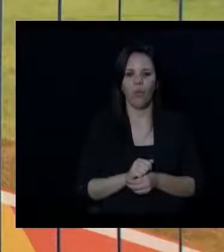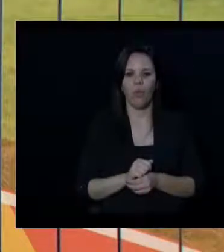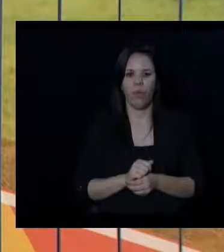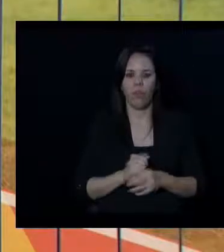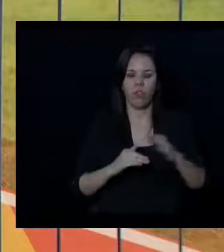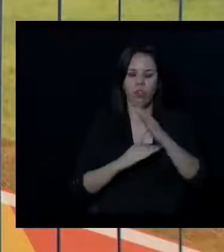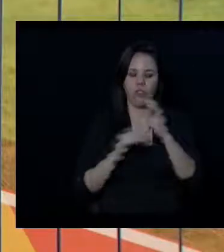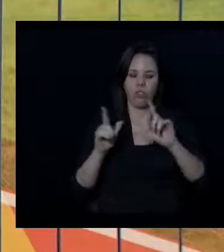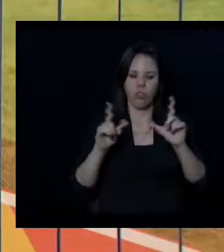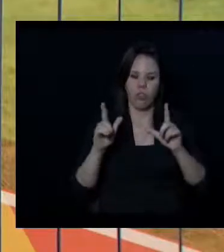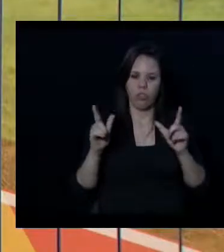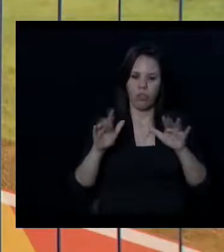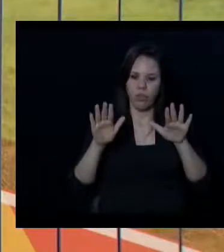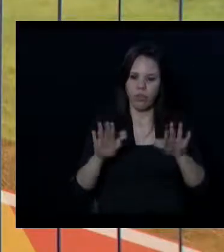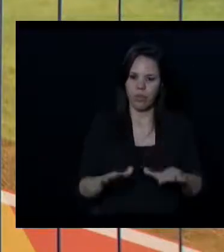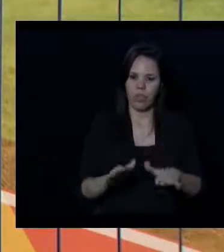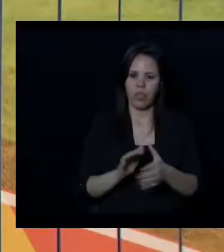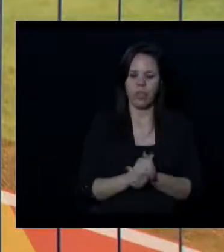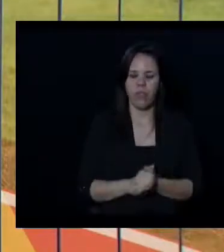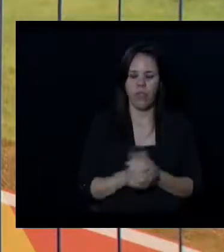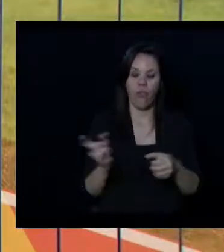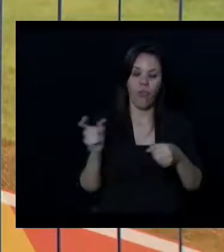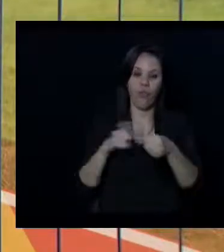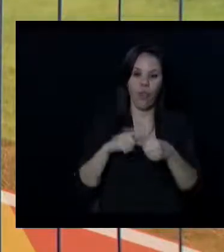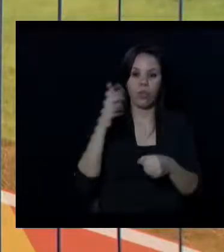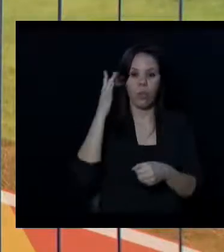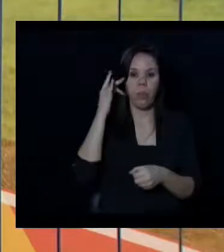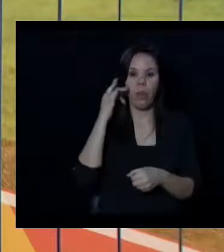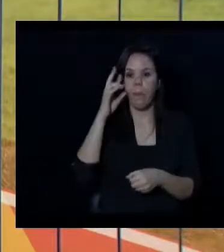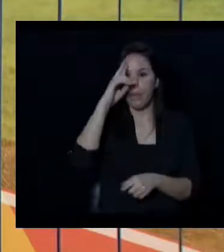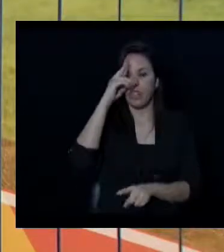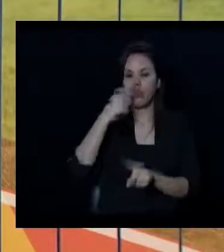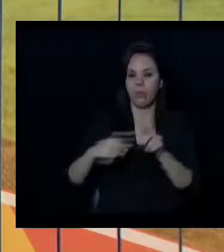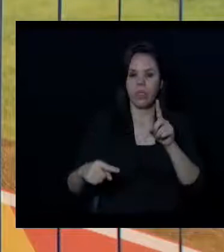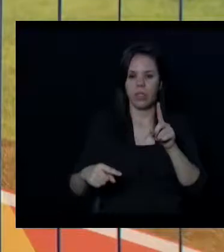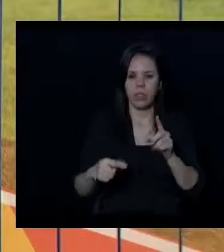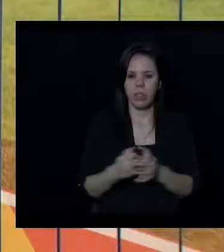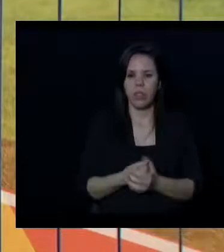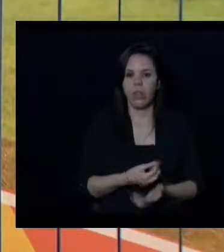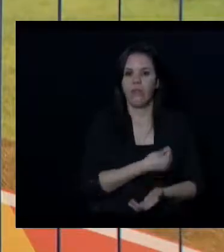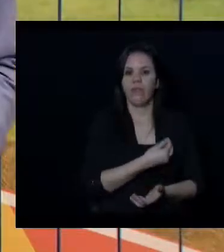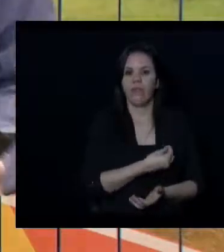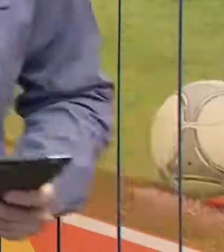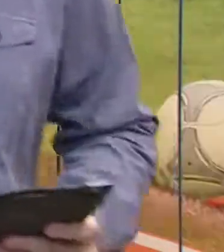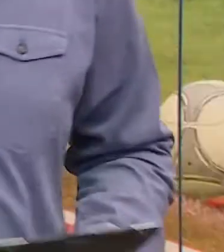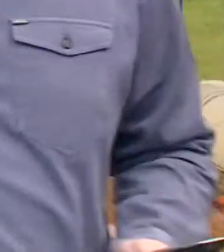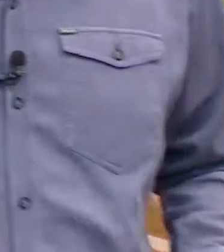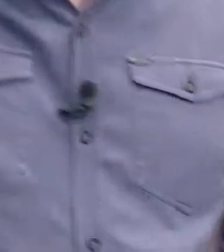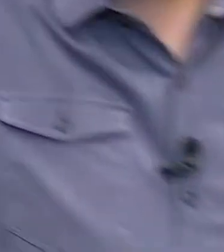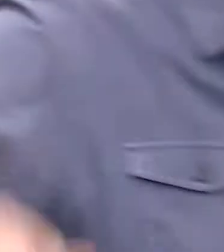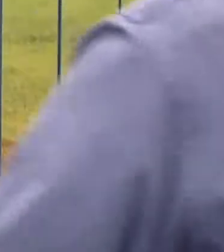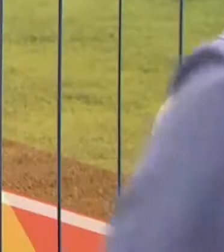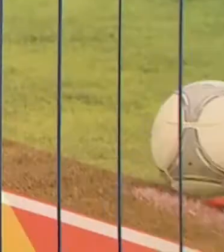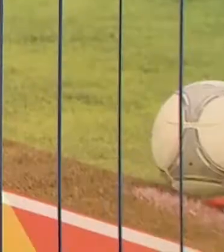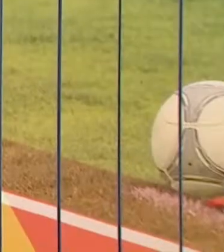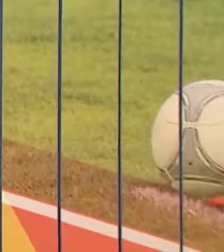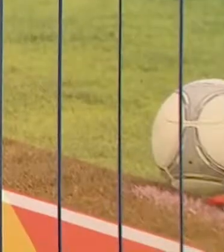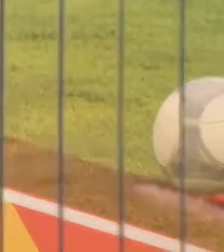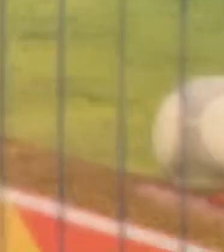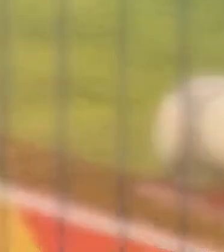Câmara Notícia fica por aqui. Eu volto amanhã ao 12:30, ao vivo, hein? Até lá. Tchau, tchau.